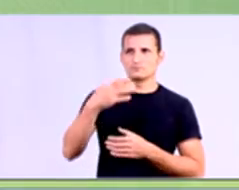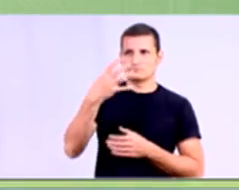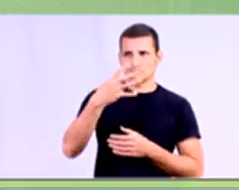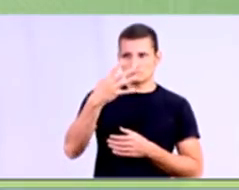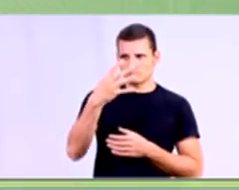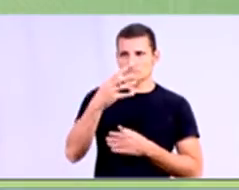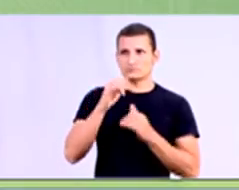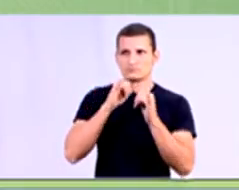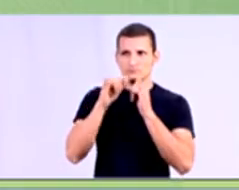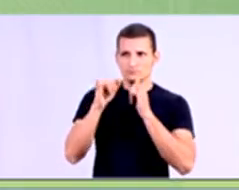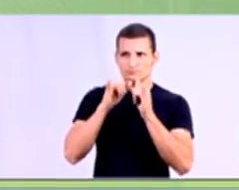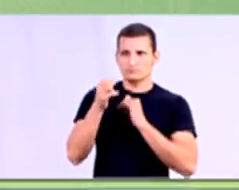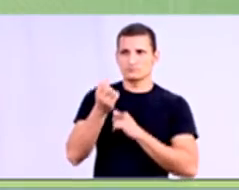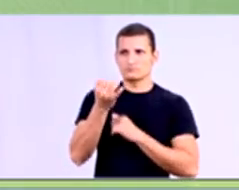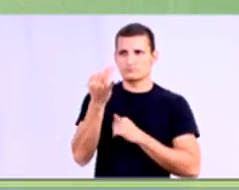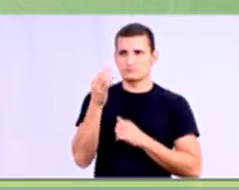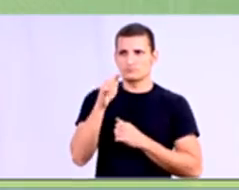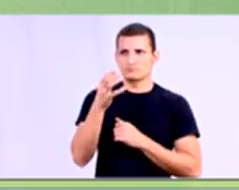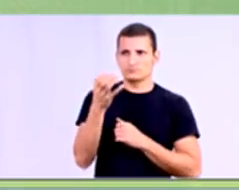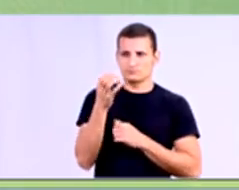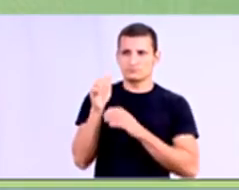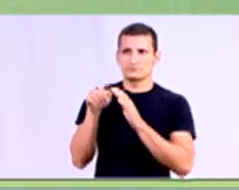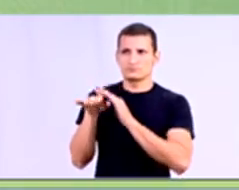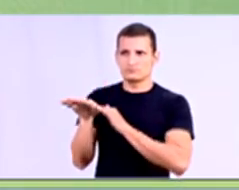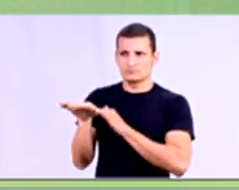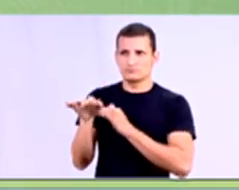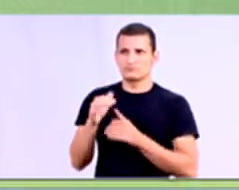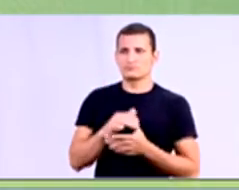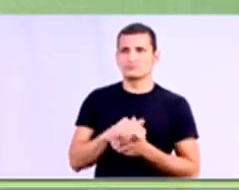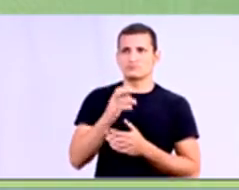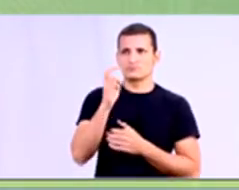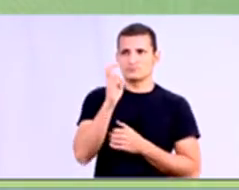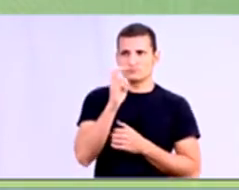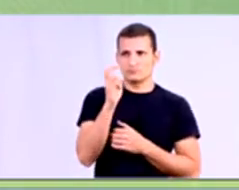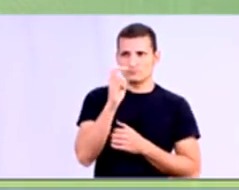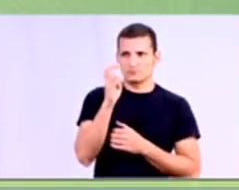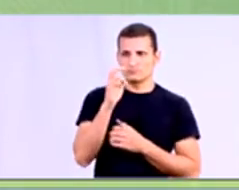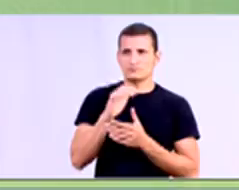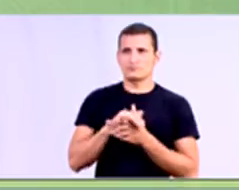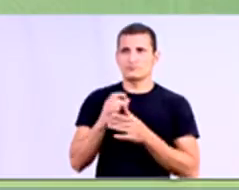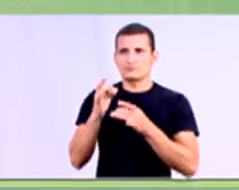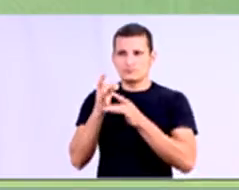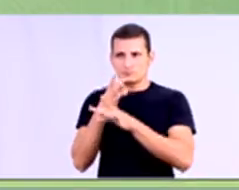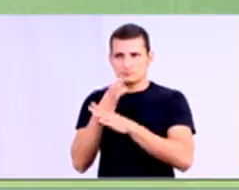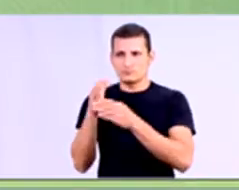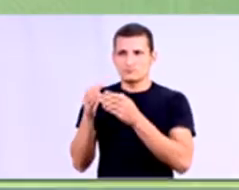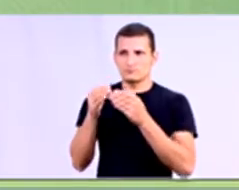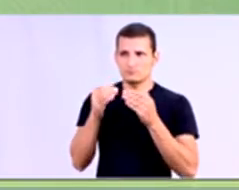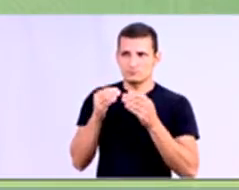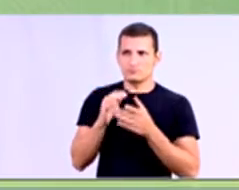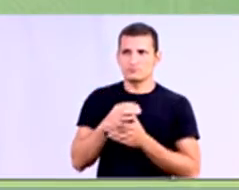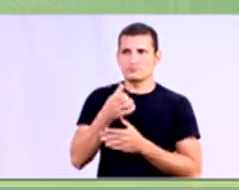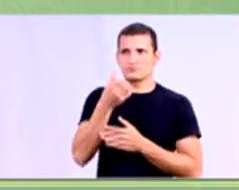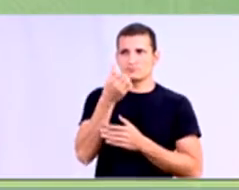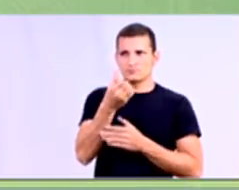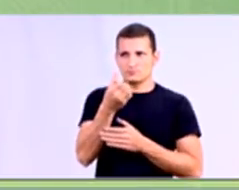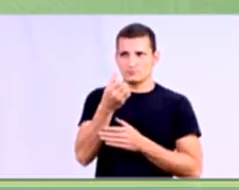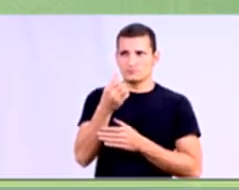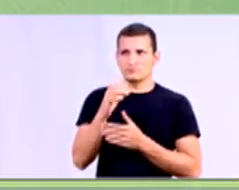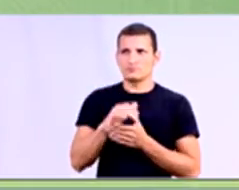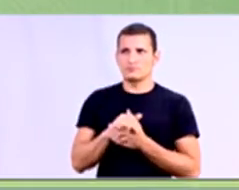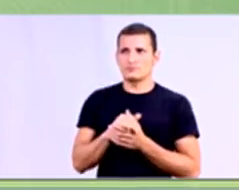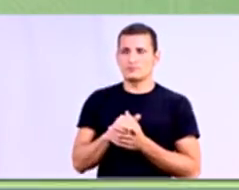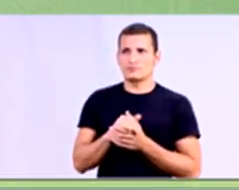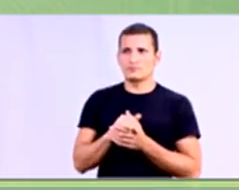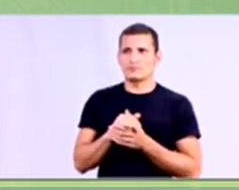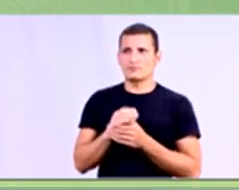seria ele informar a quantidade que ele quer em estoque. A quinta seria ele fechar o pedido. A sexta seria colocar o